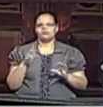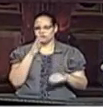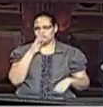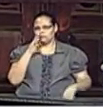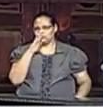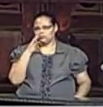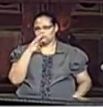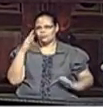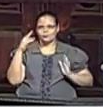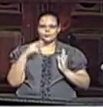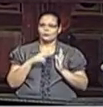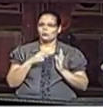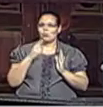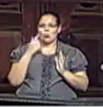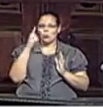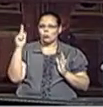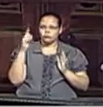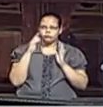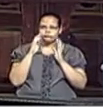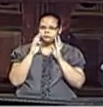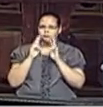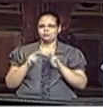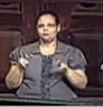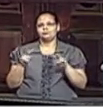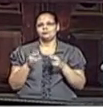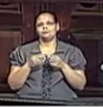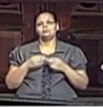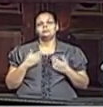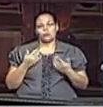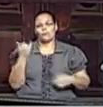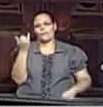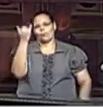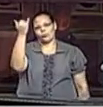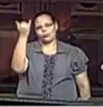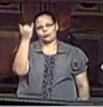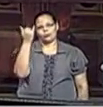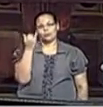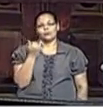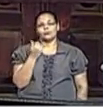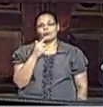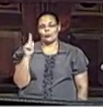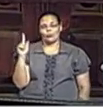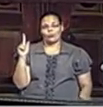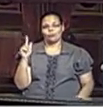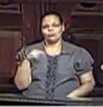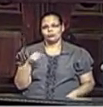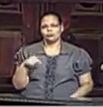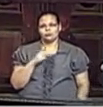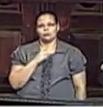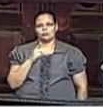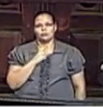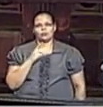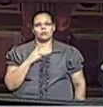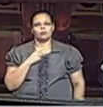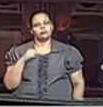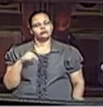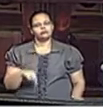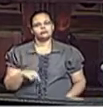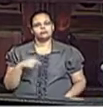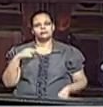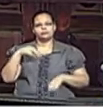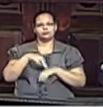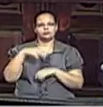apreciação numa outra ótica. Isso é um ponto muito importante. Outra questão que eu acho que nós temos que trazer aqui a essa